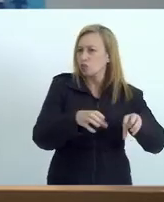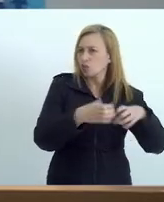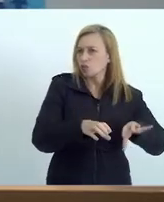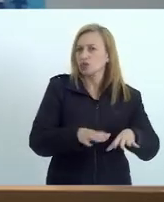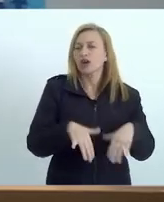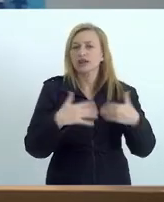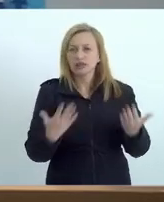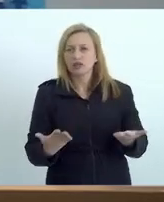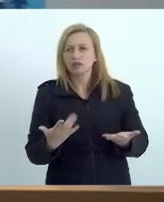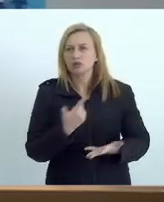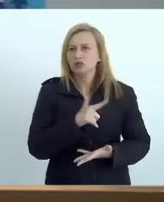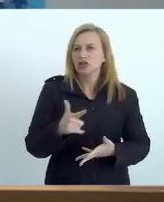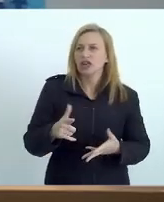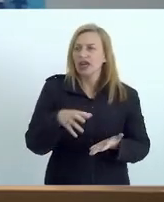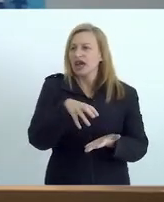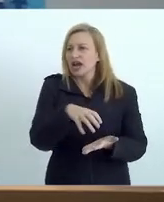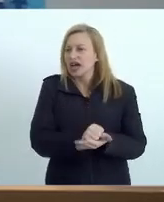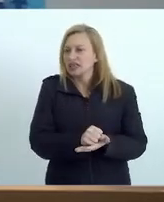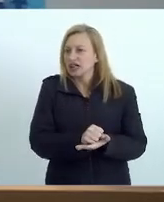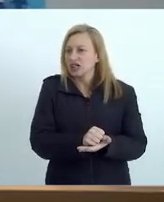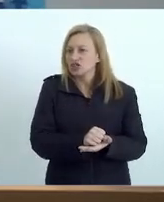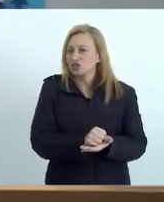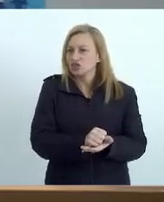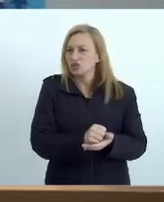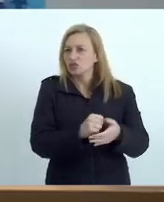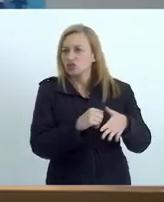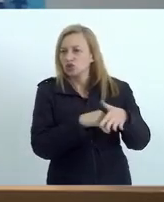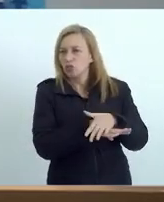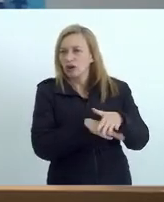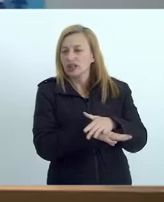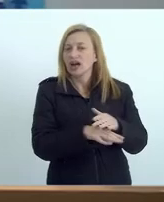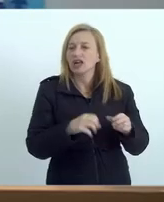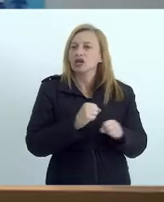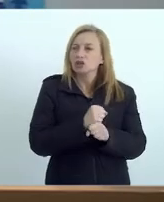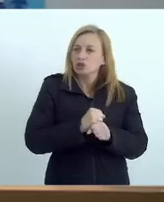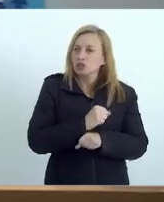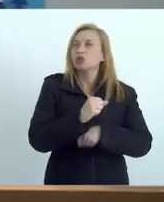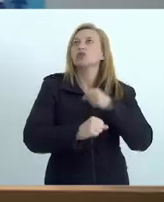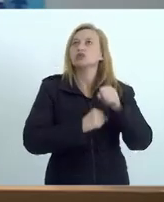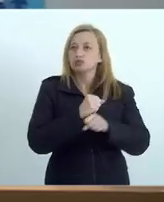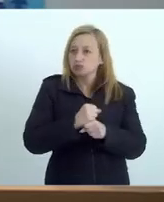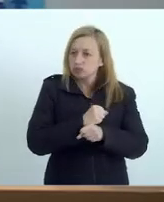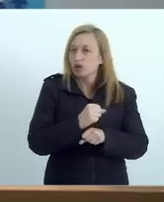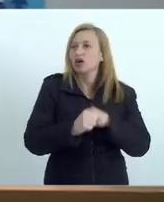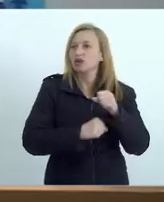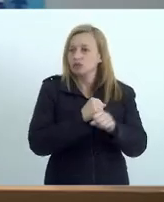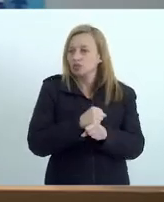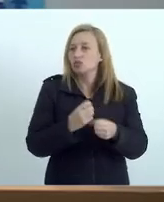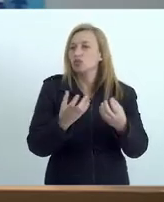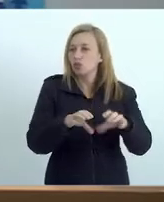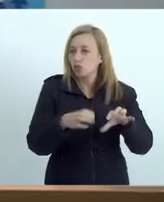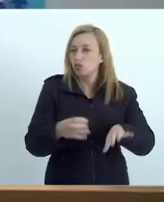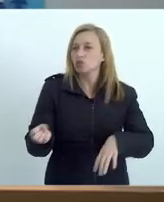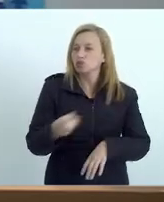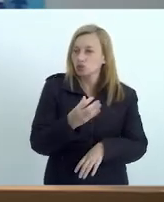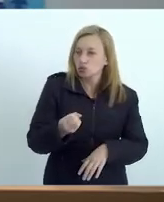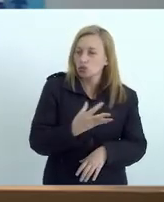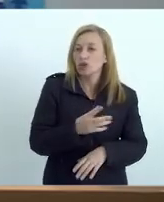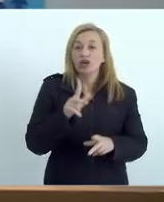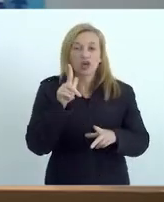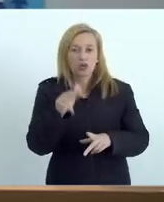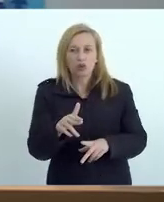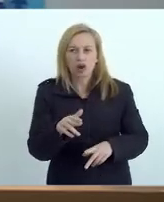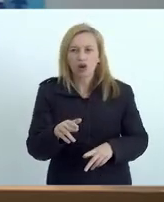então não existe cadastro de reserva todo o ano todo ano é um concurso como no